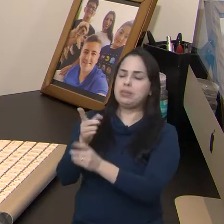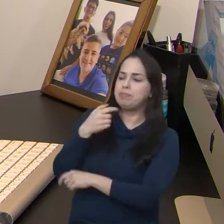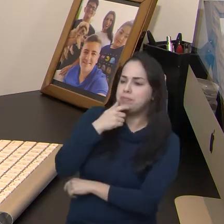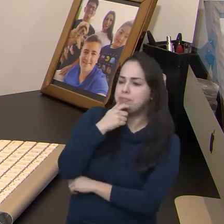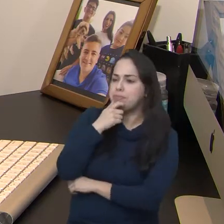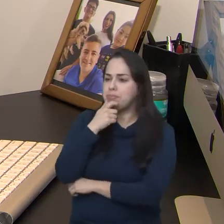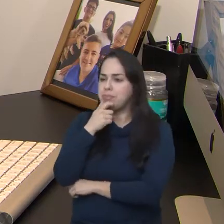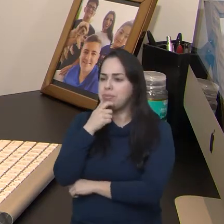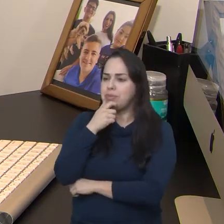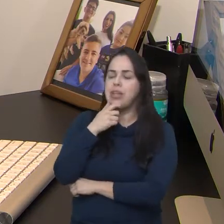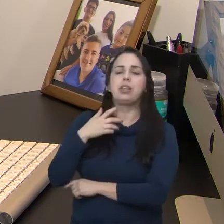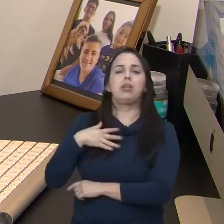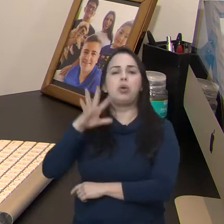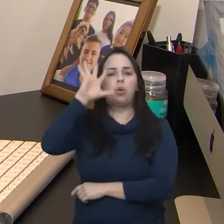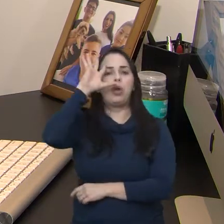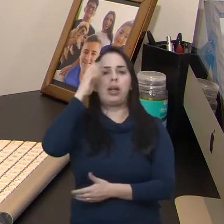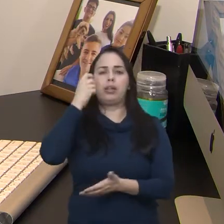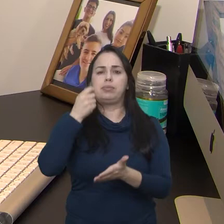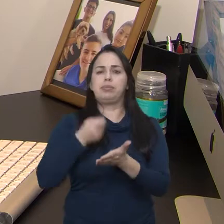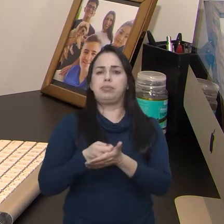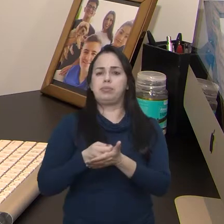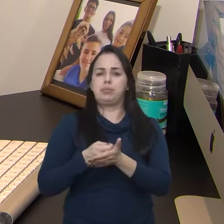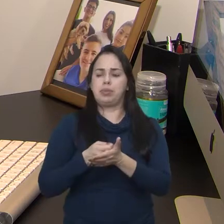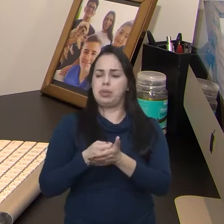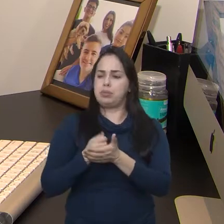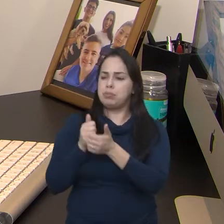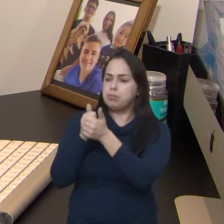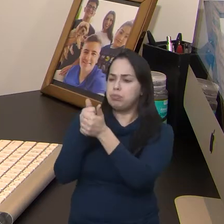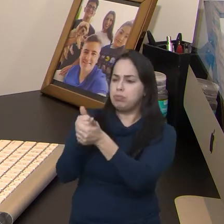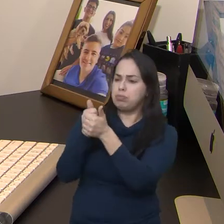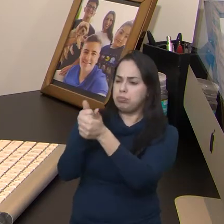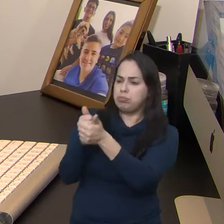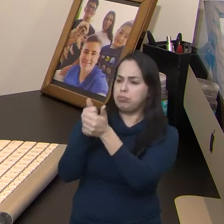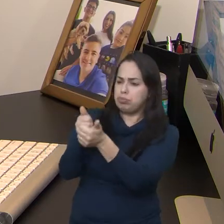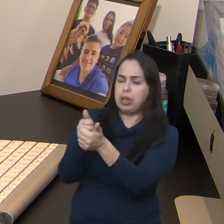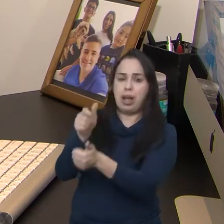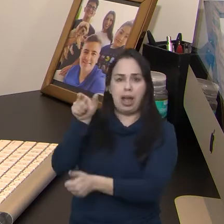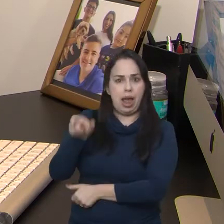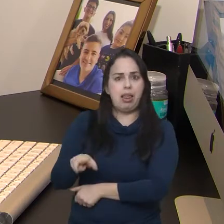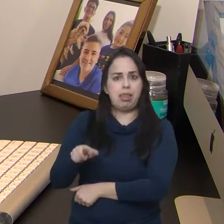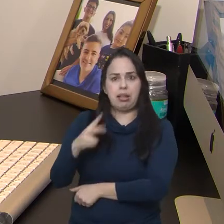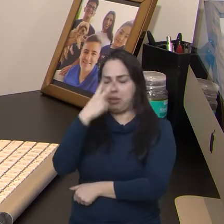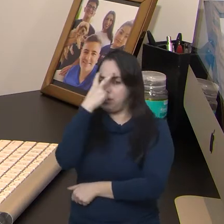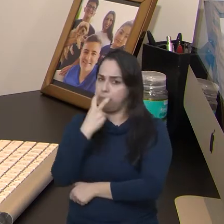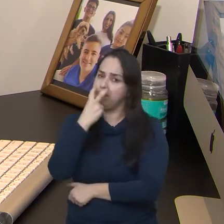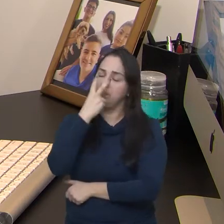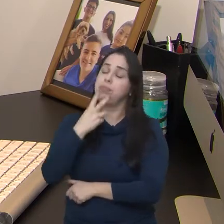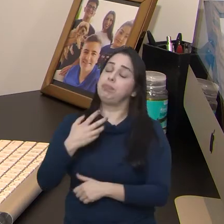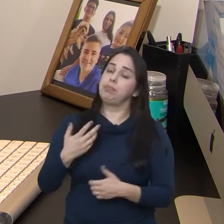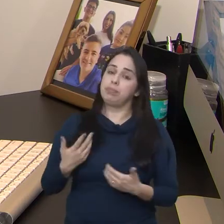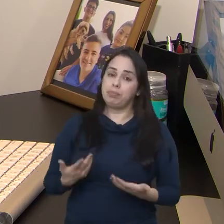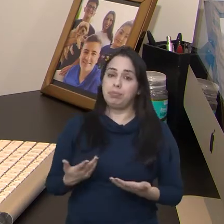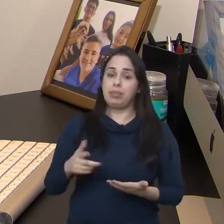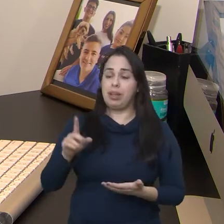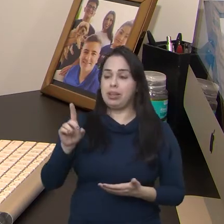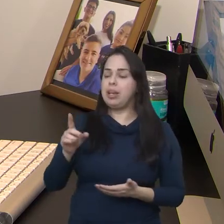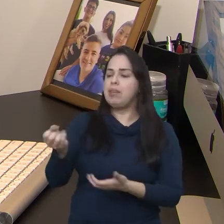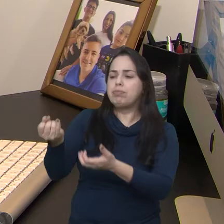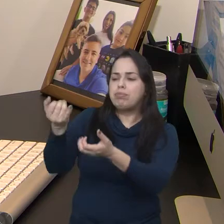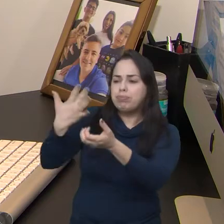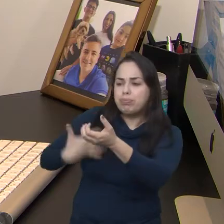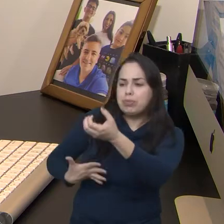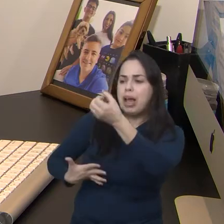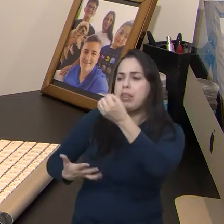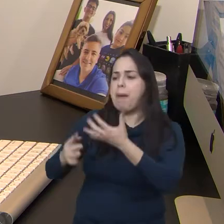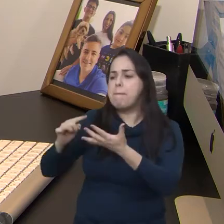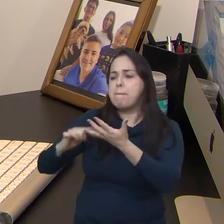encontramos com essa dificuldade na rua e decidimos ali acompanhar o dia a dia dele. Era um deficiente visual e ele